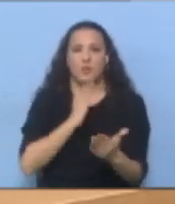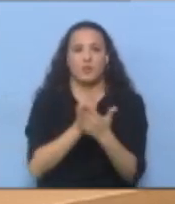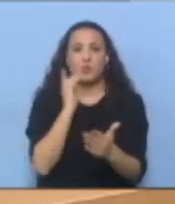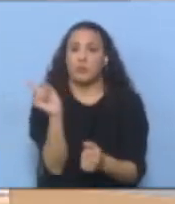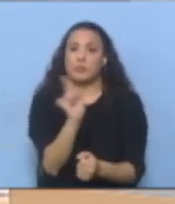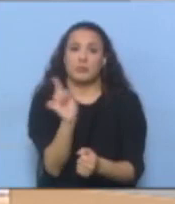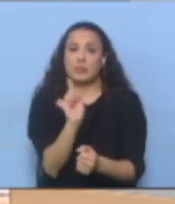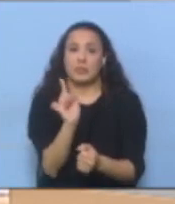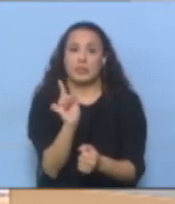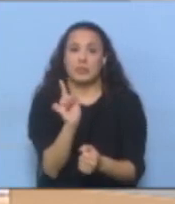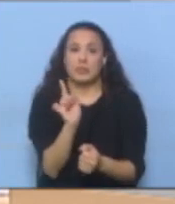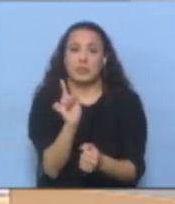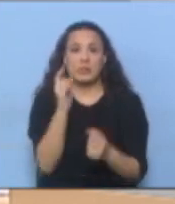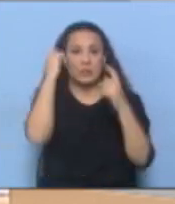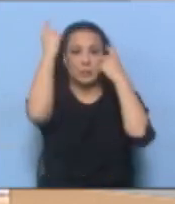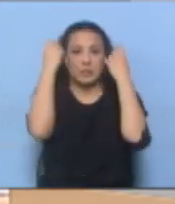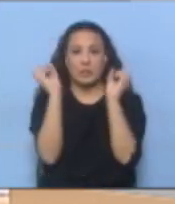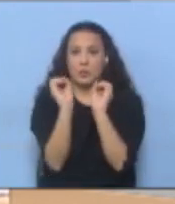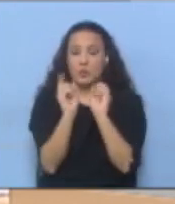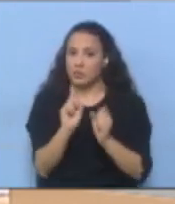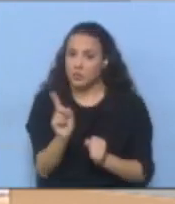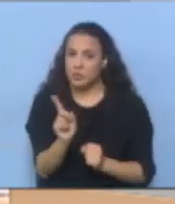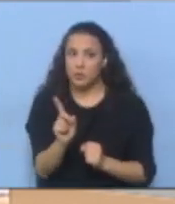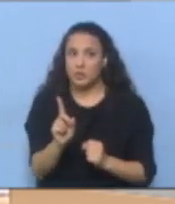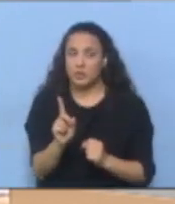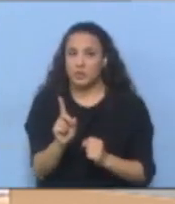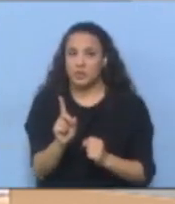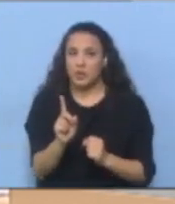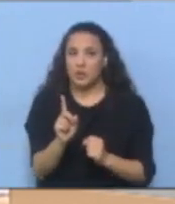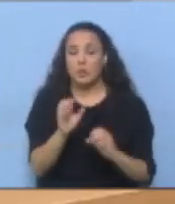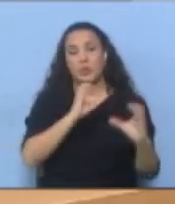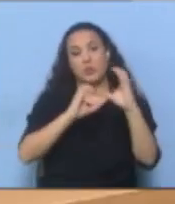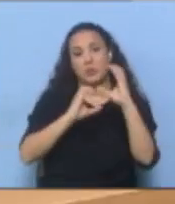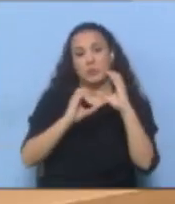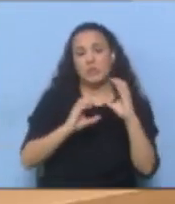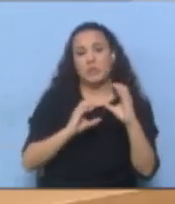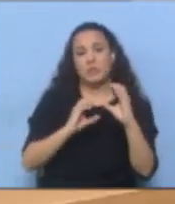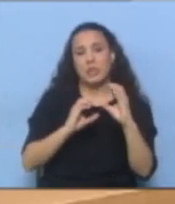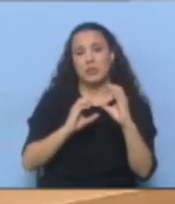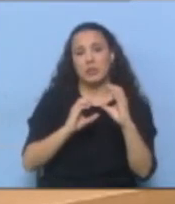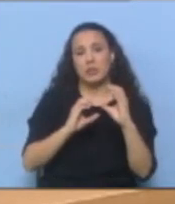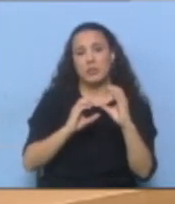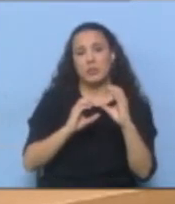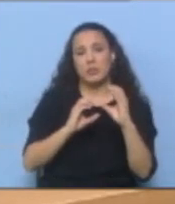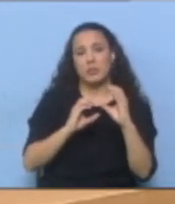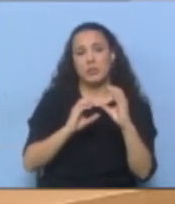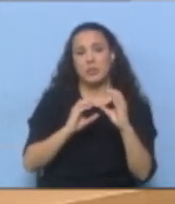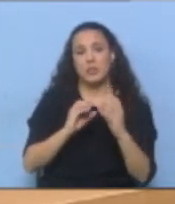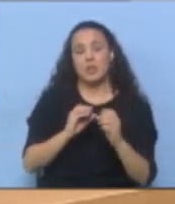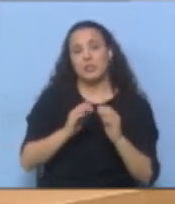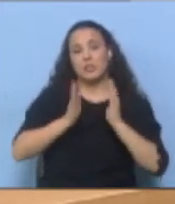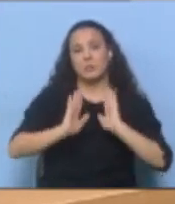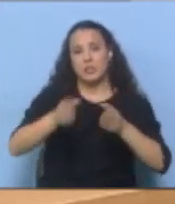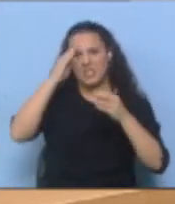racional, não é? Exatamente, portanto temos que incutir E aí são um os bocadinho... meios de comunicação social, são os dirigentes... Todos nós temos que incutir essa dimensão da